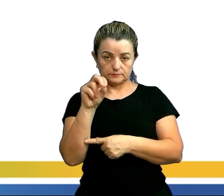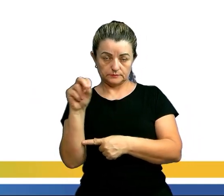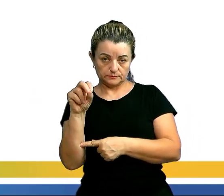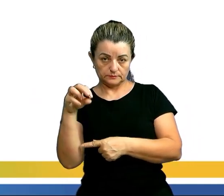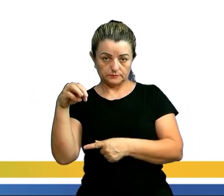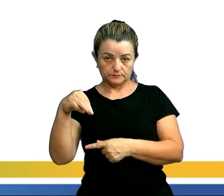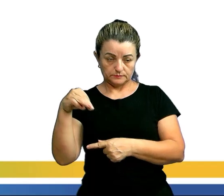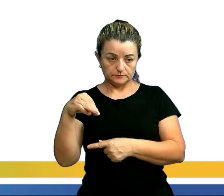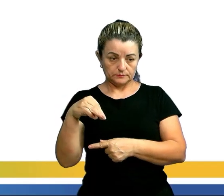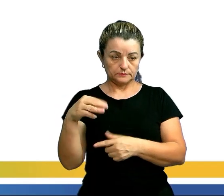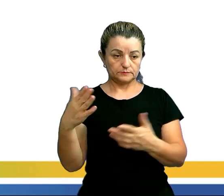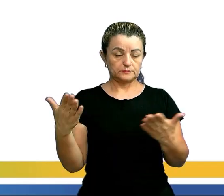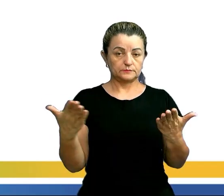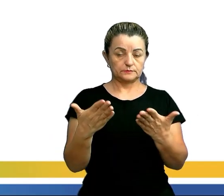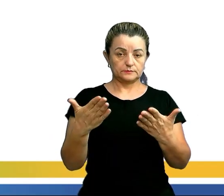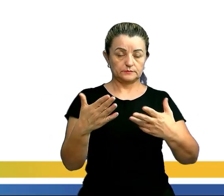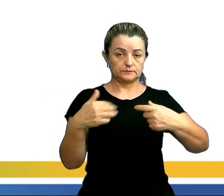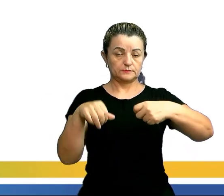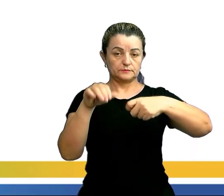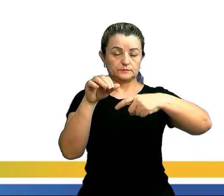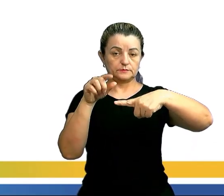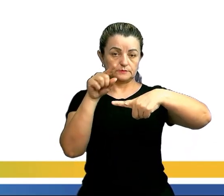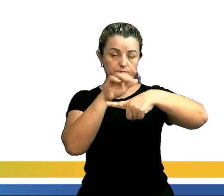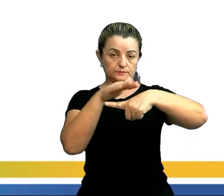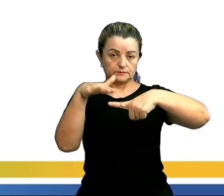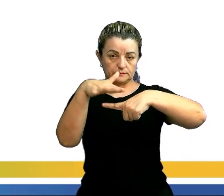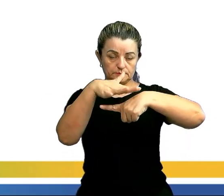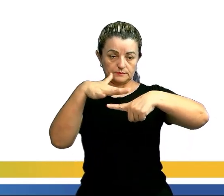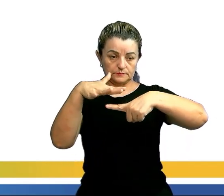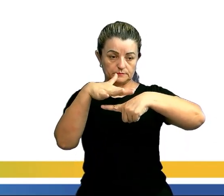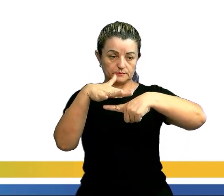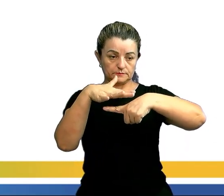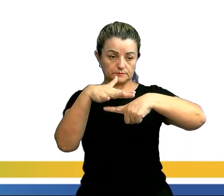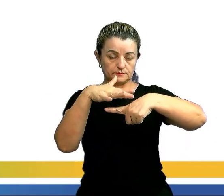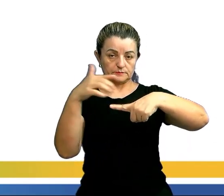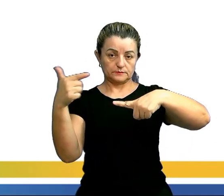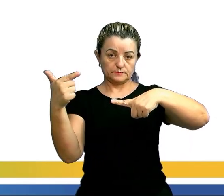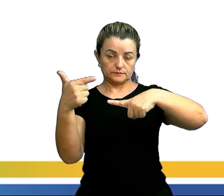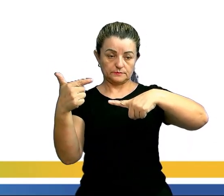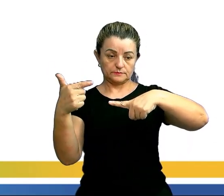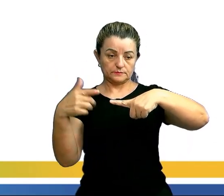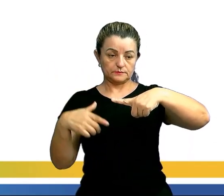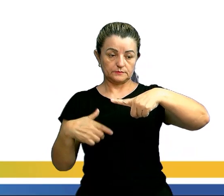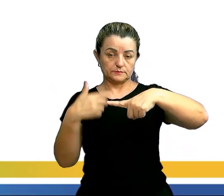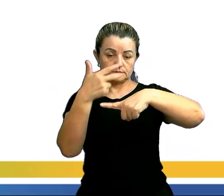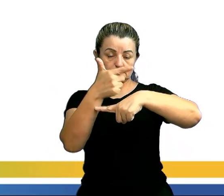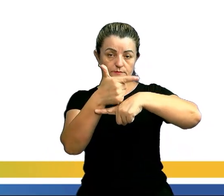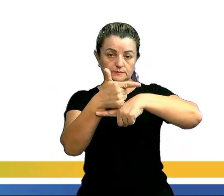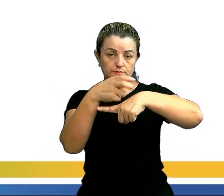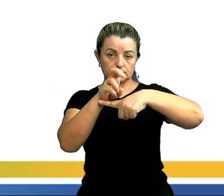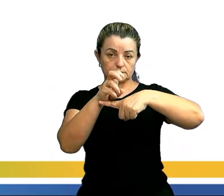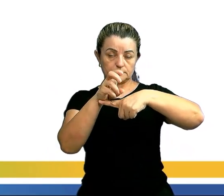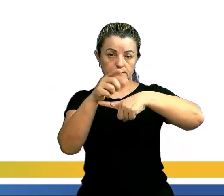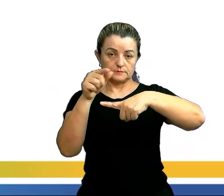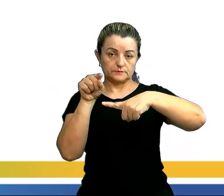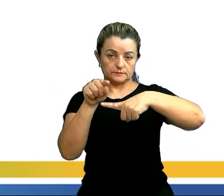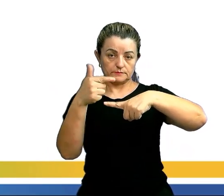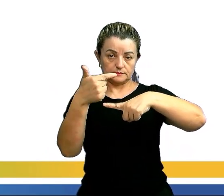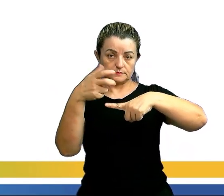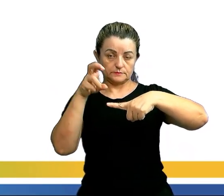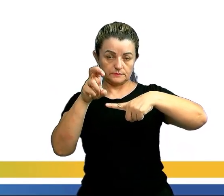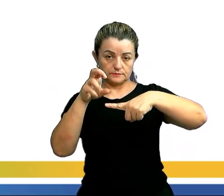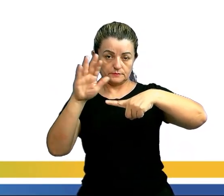vamos lá. Base vezes altura sobre 2 me dá a área do triângulo. A gente vai multiplicar 25 vezes 25 sobre 2,